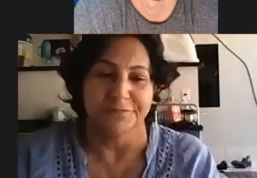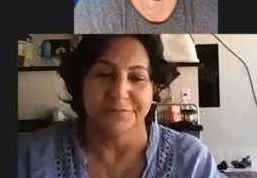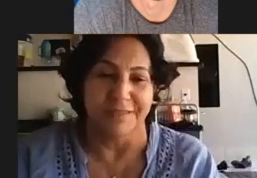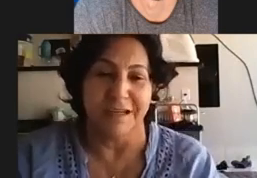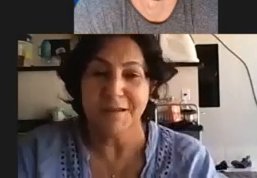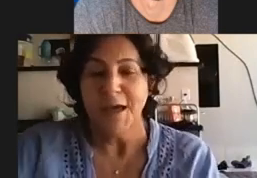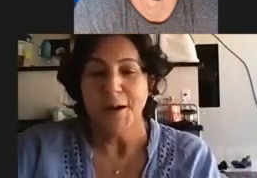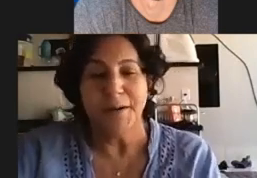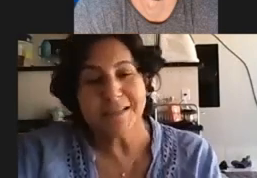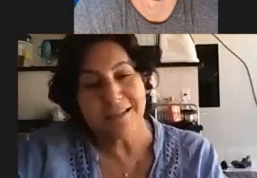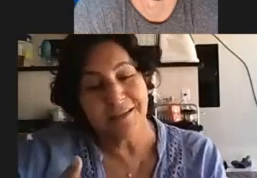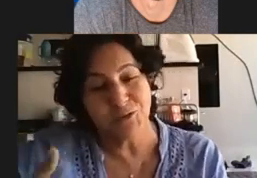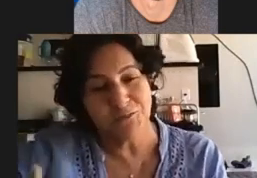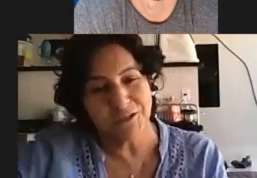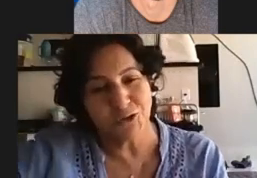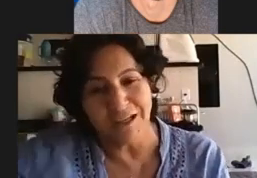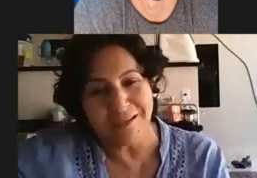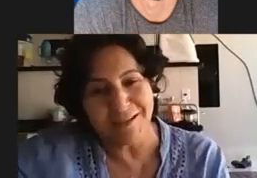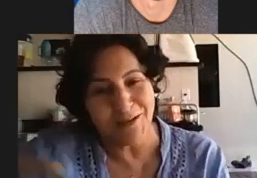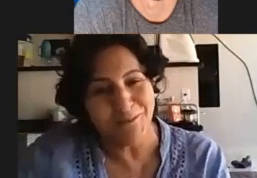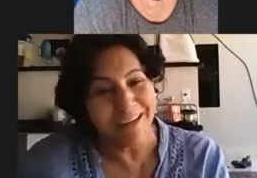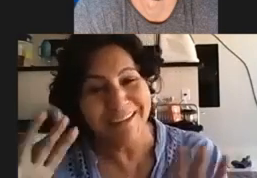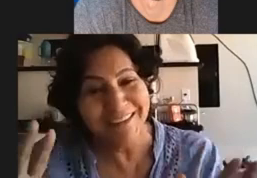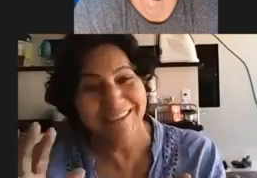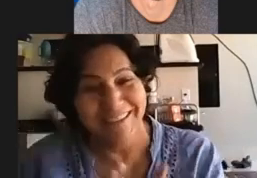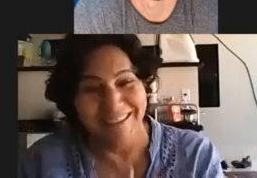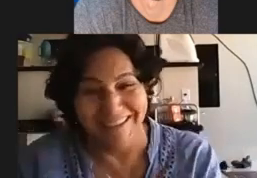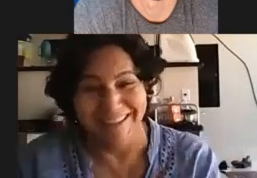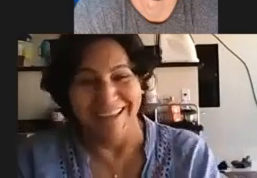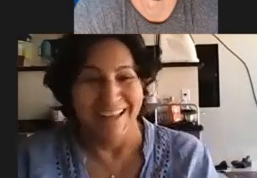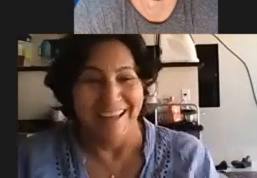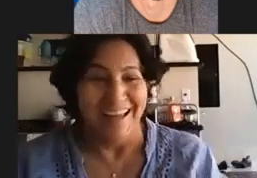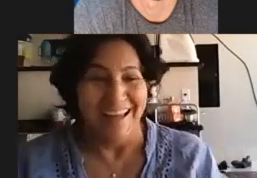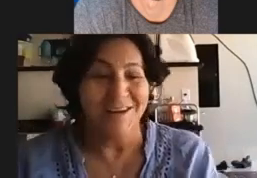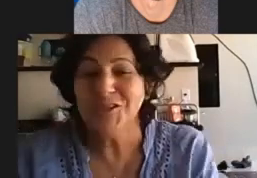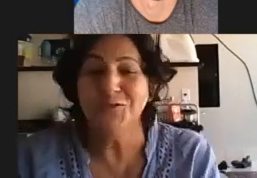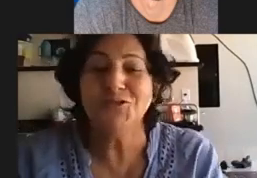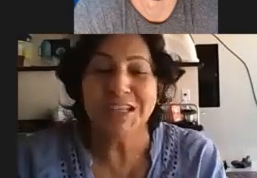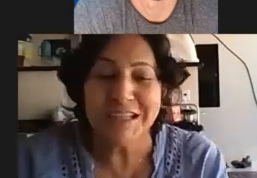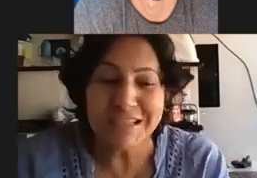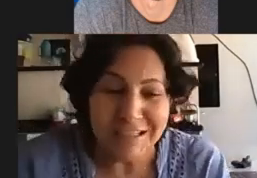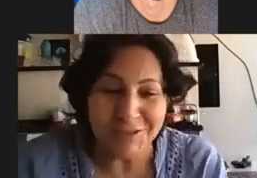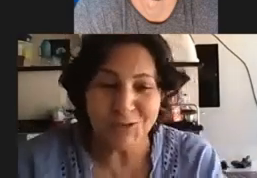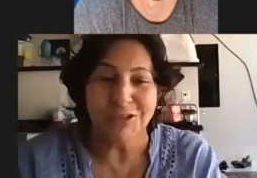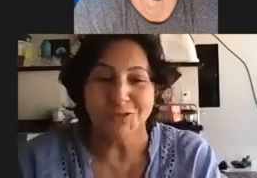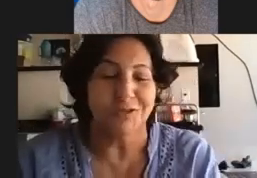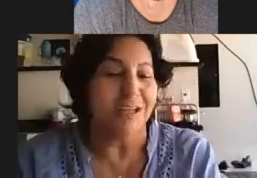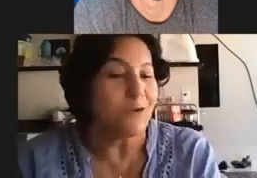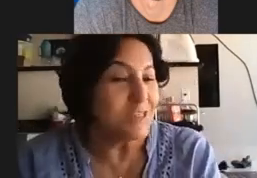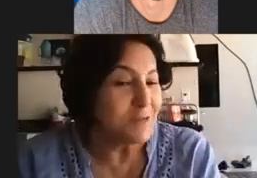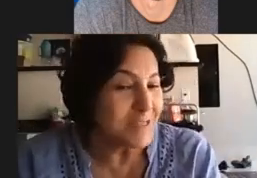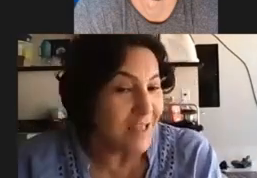Legal, obrigado. Mas assim, eu tenho uma história assim também bem... Eu tinha 23 anos quando eu